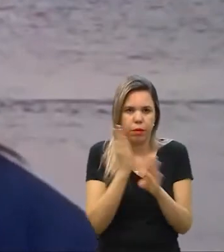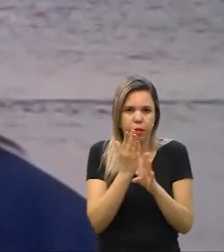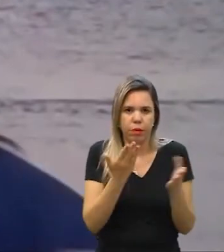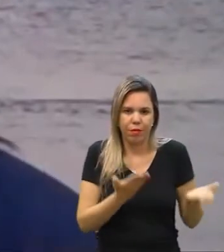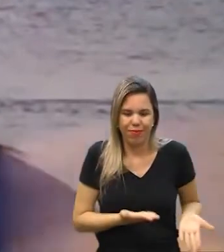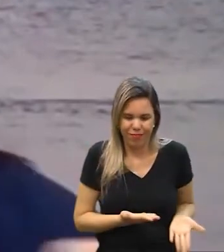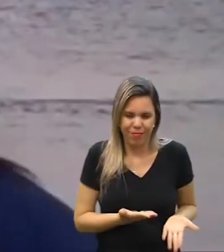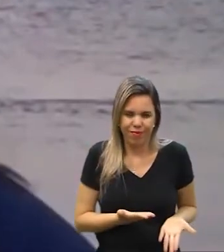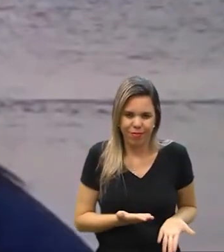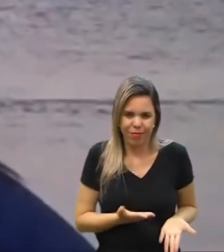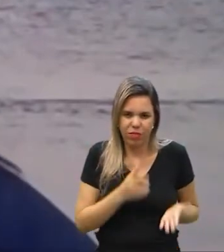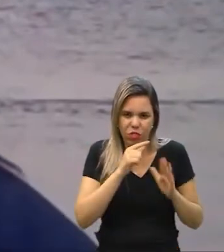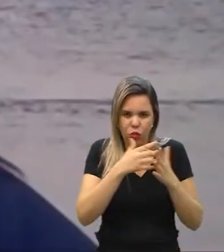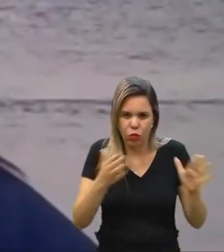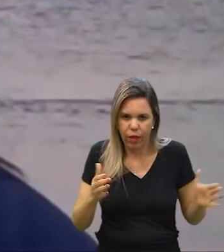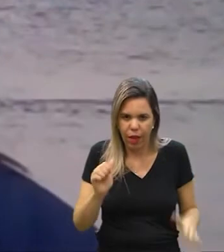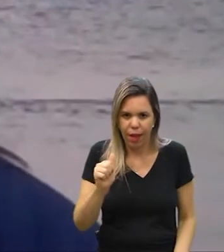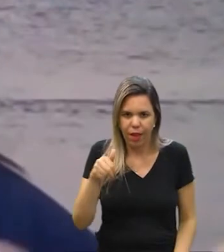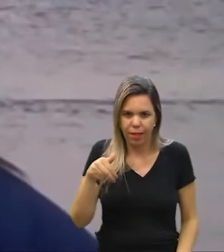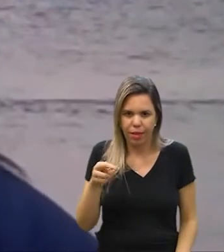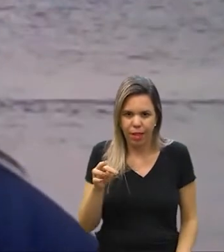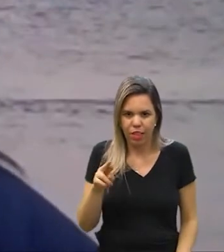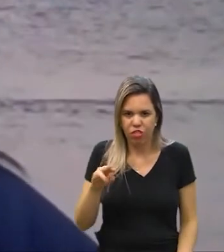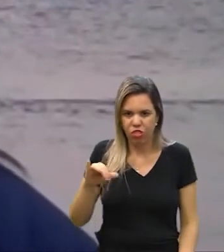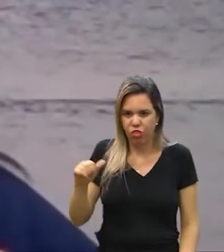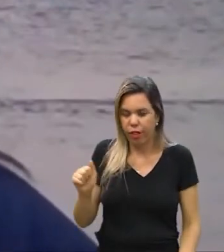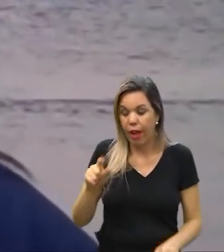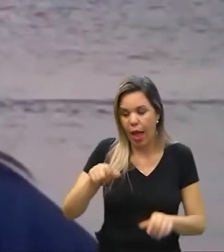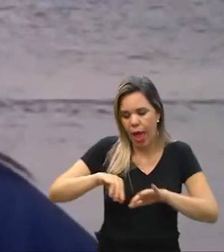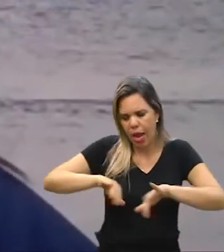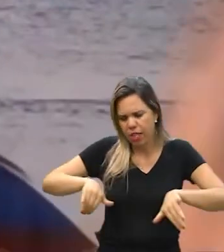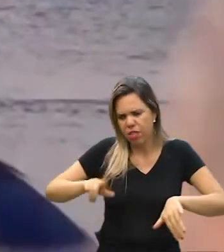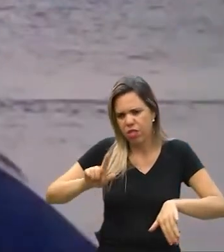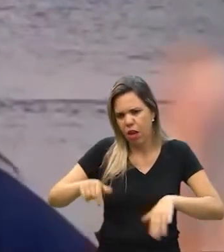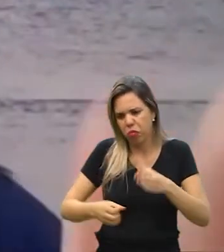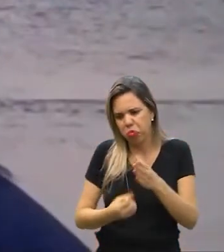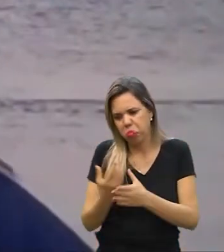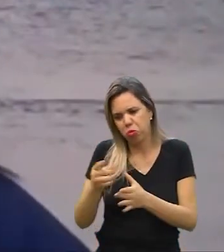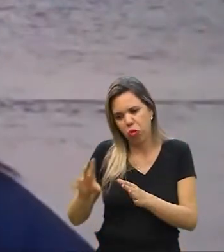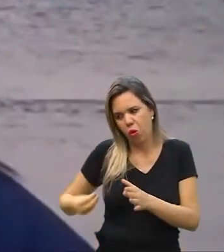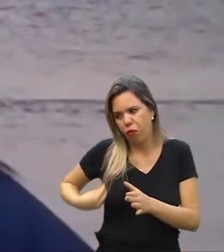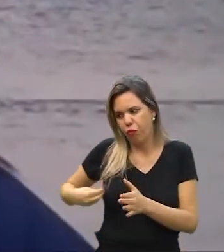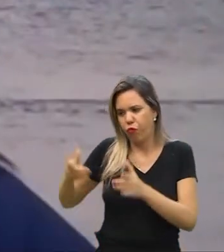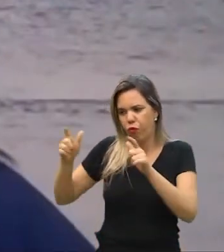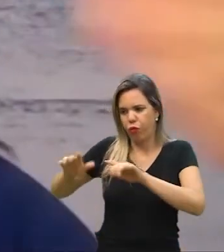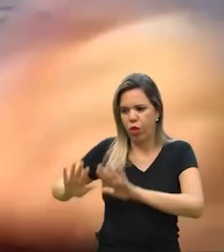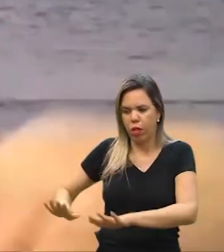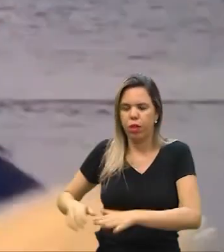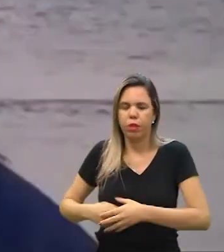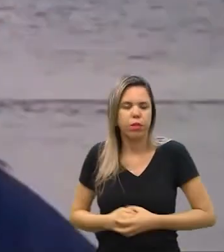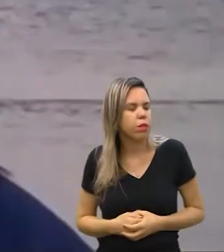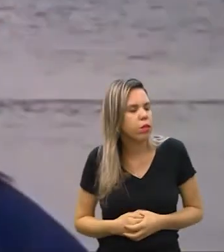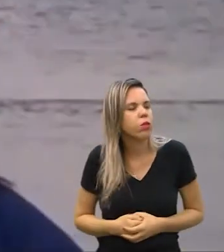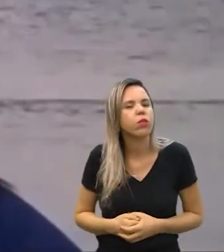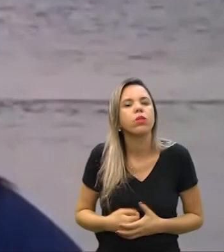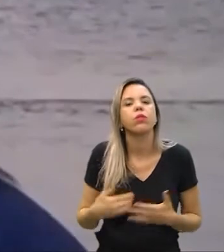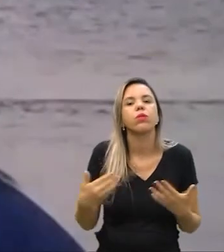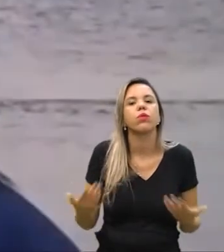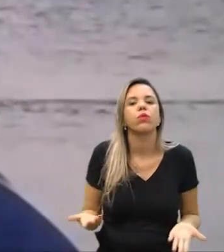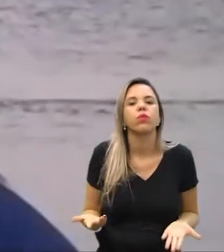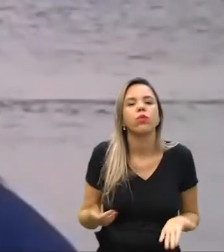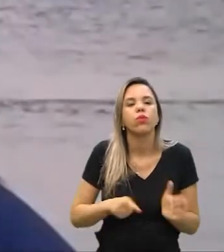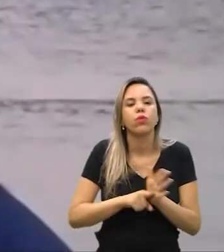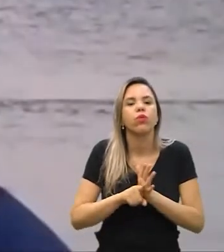que a Antártica era totalmente isolada, que as espécies que ocorriam ali só ocorriam ali. E aí, quando foi